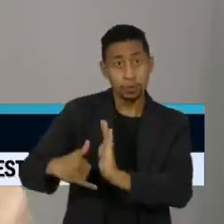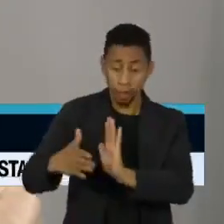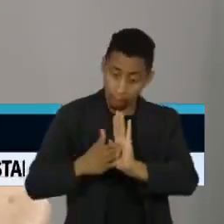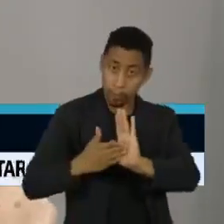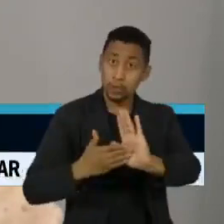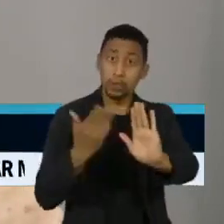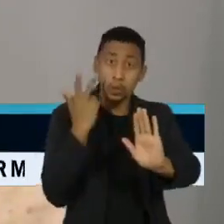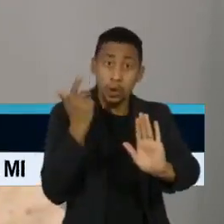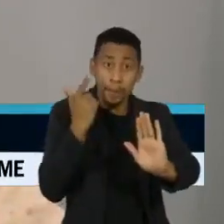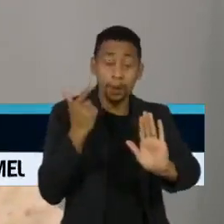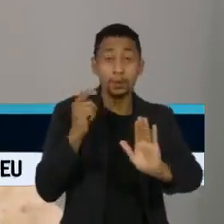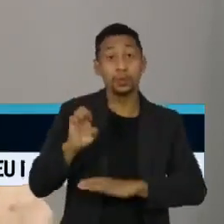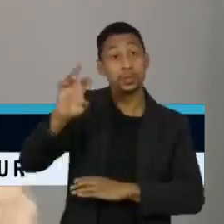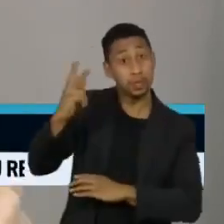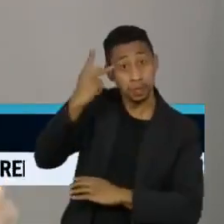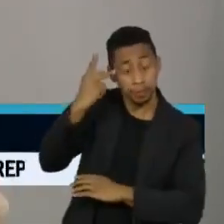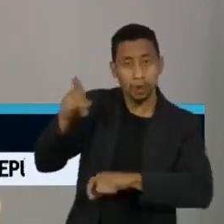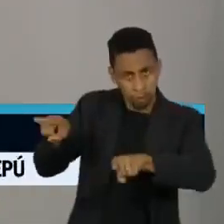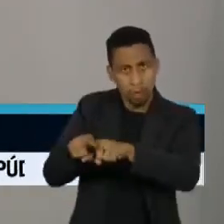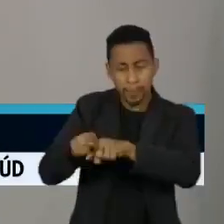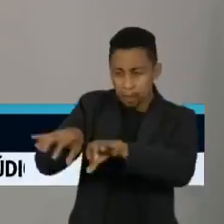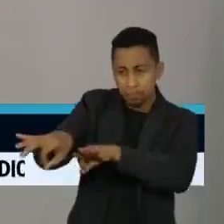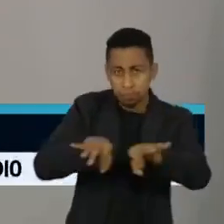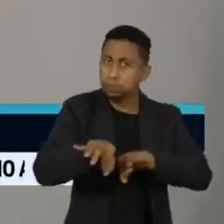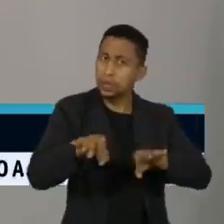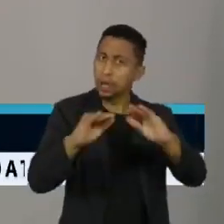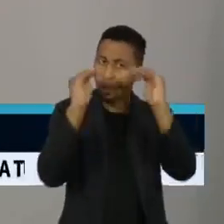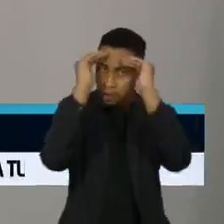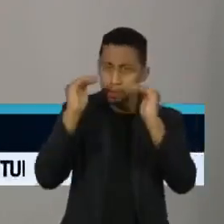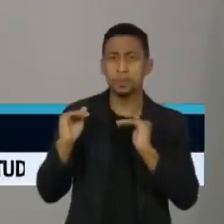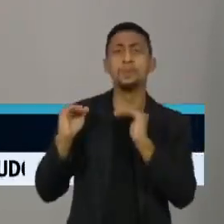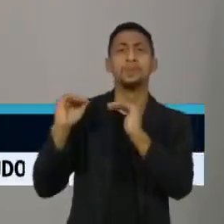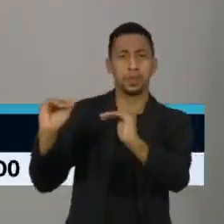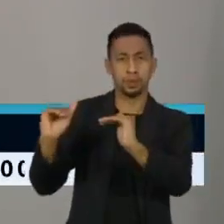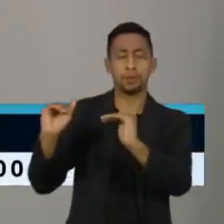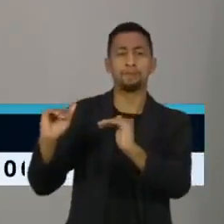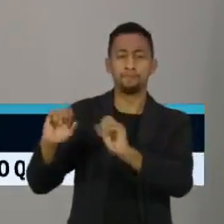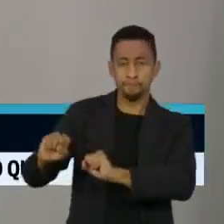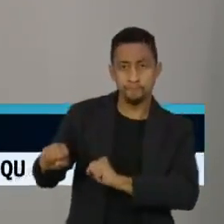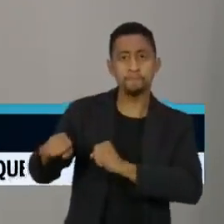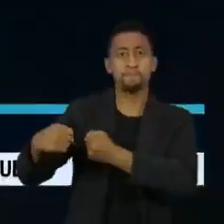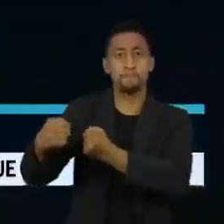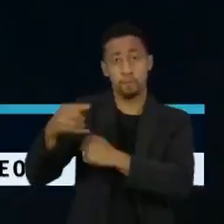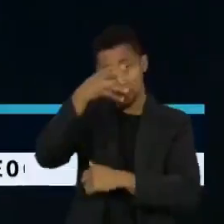O estado de São Paulo também é um estado do agro e que respeita a força e a liderança do Mato Grosso do Sul.